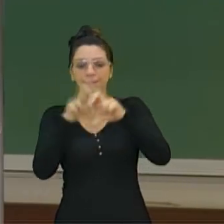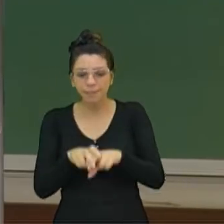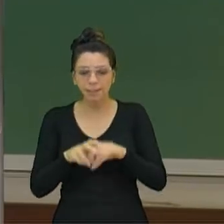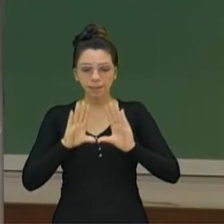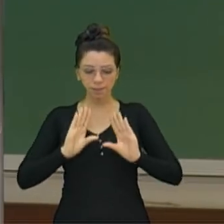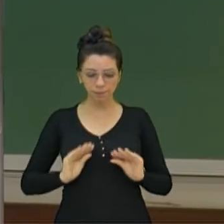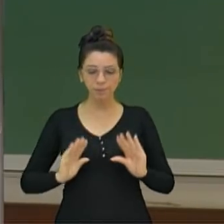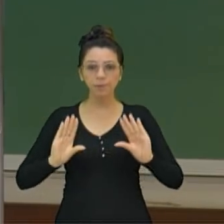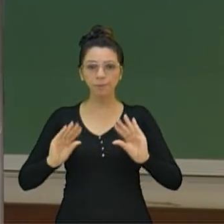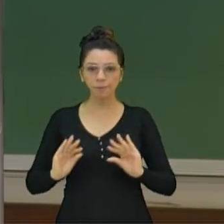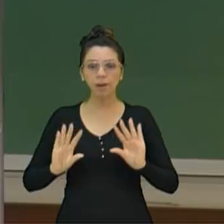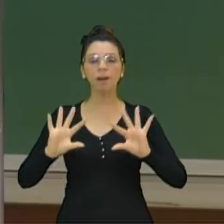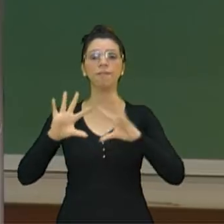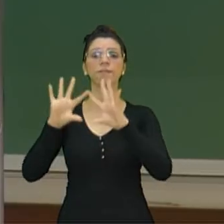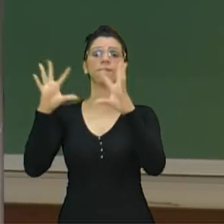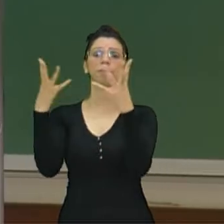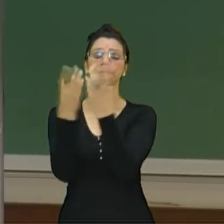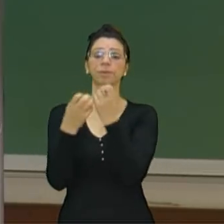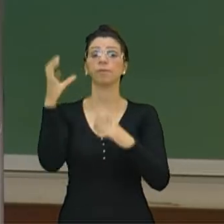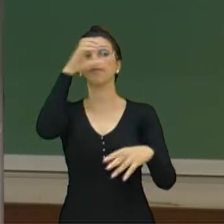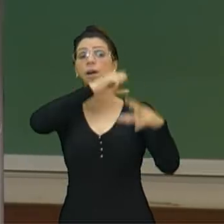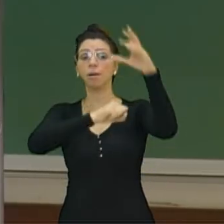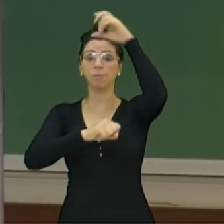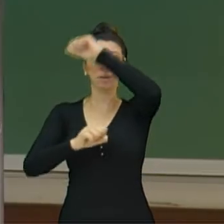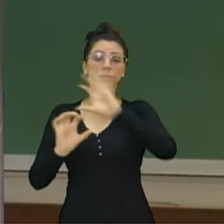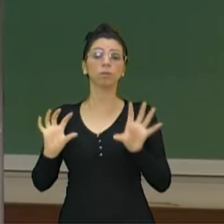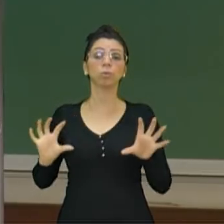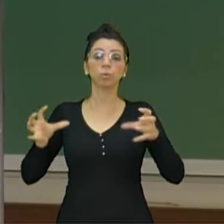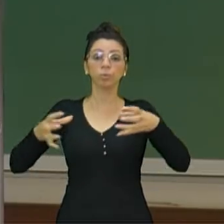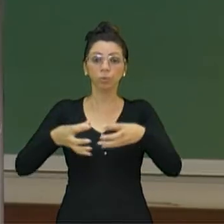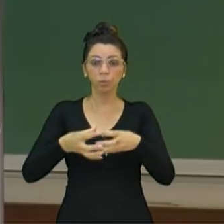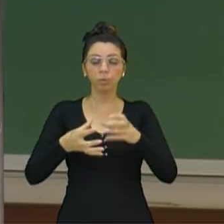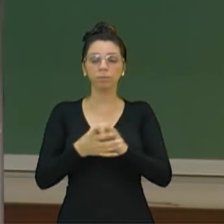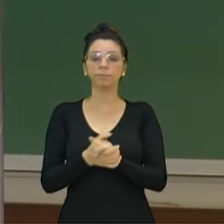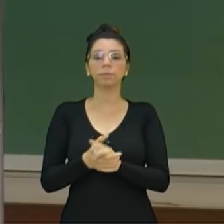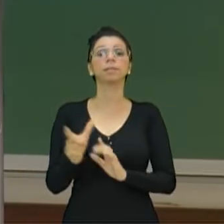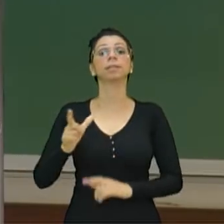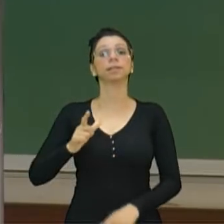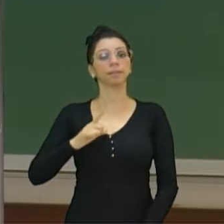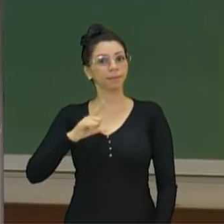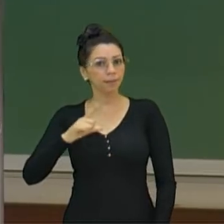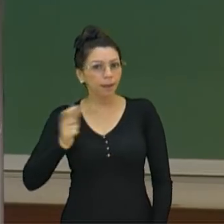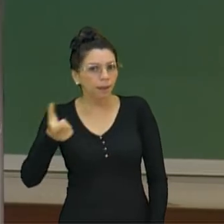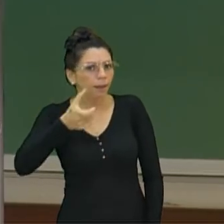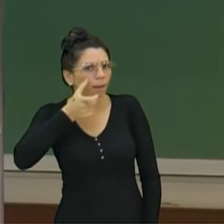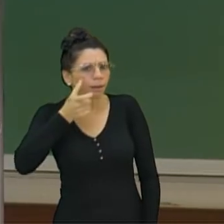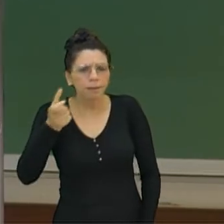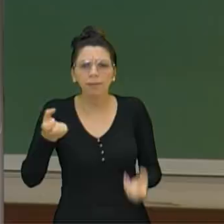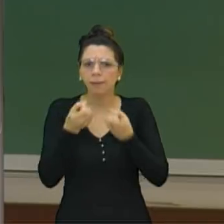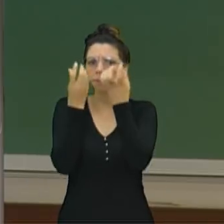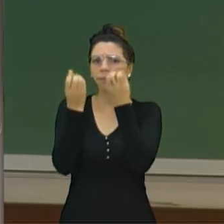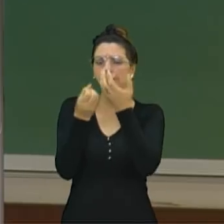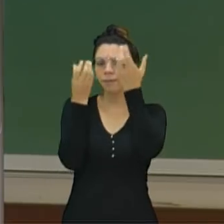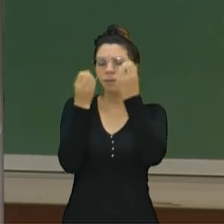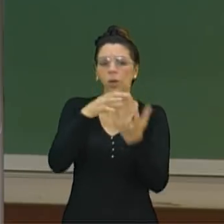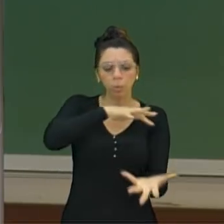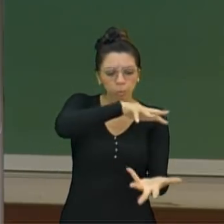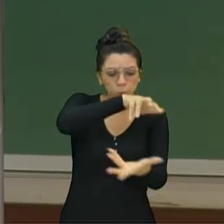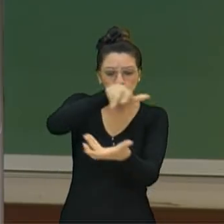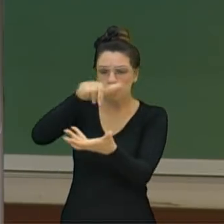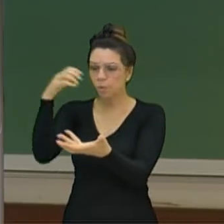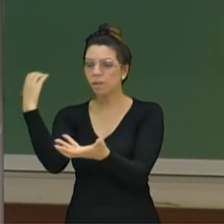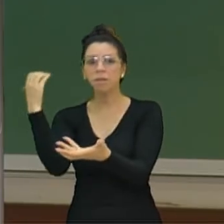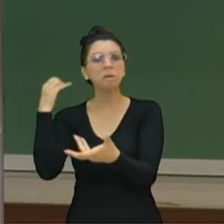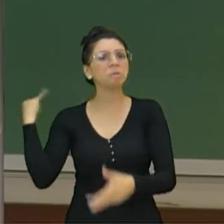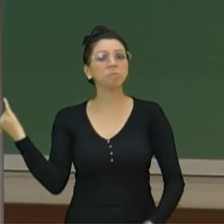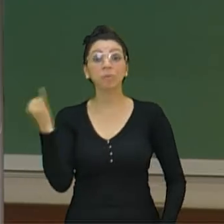porque é isso que é o momento. Vamos aprender em coletivo. Tem curiosidades, tem informações do mundo das ciências que é